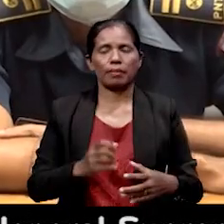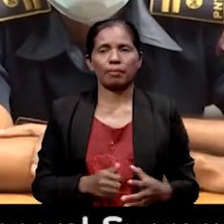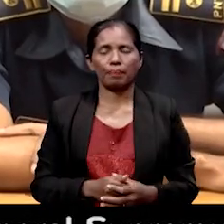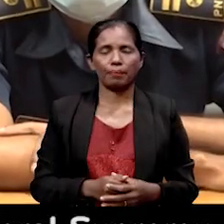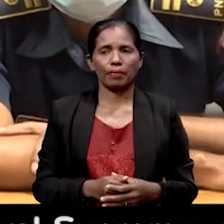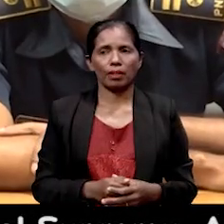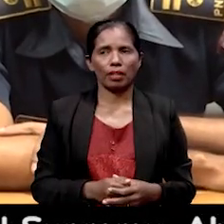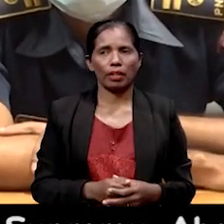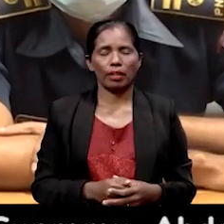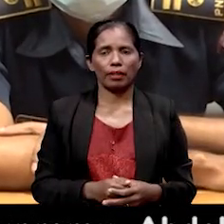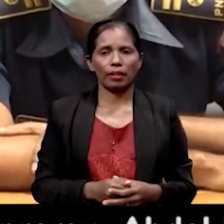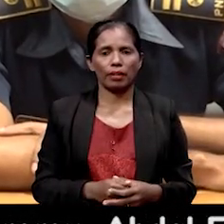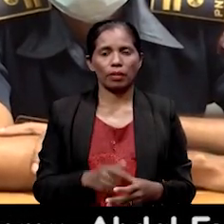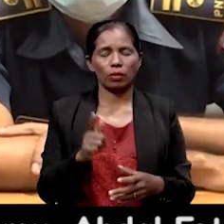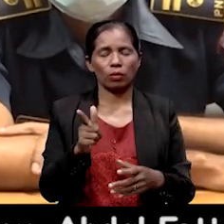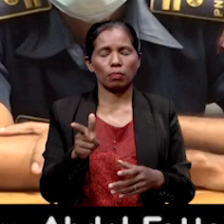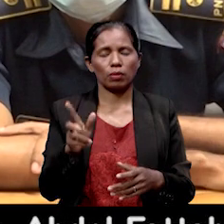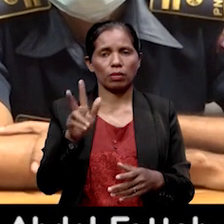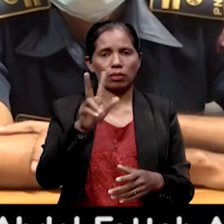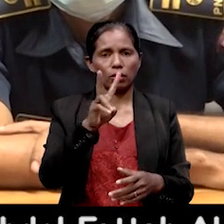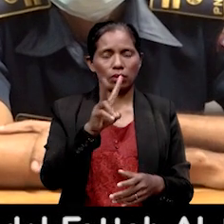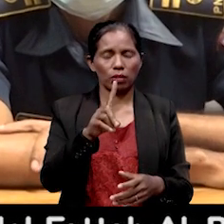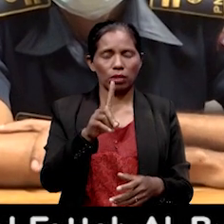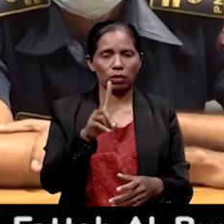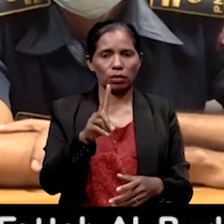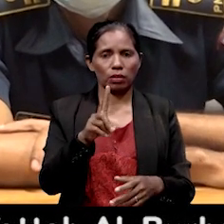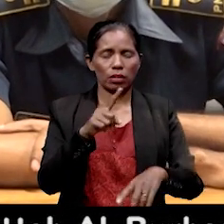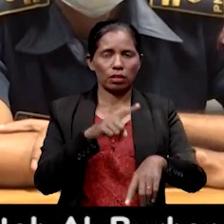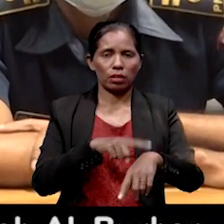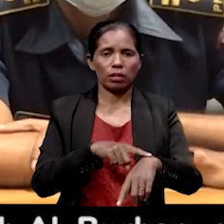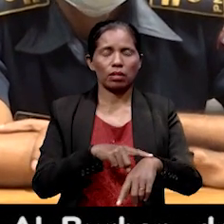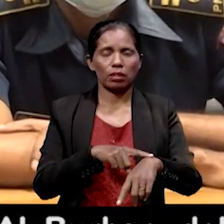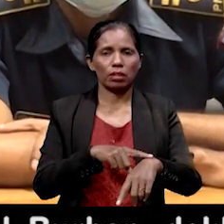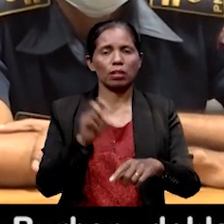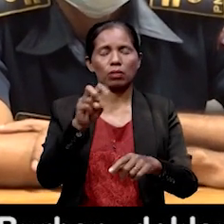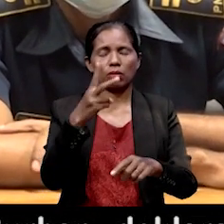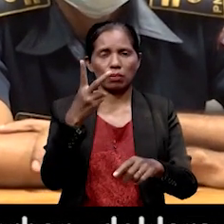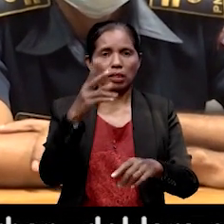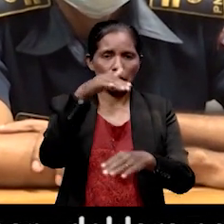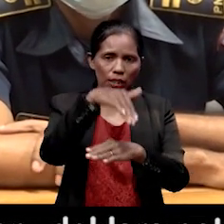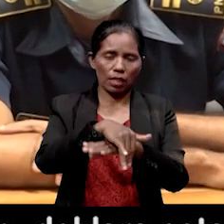23/11/2021, mais ou menos 12 horas calma,